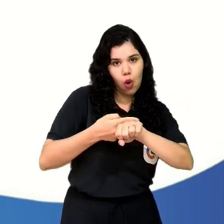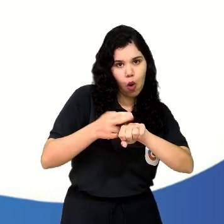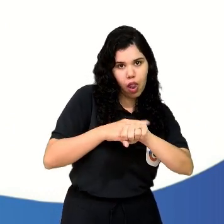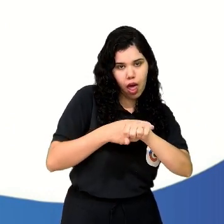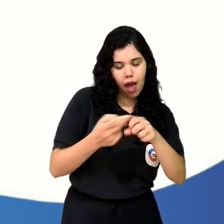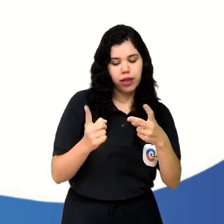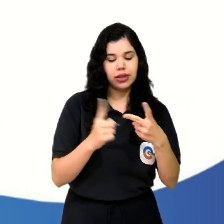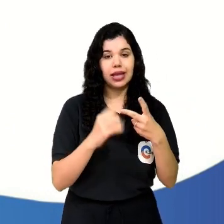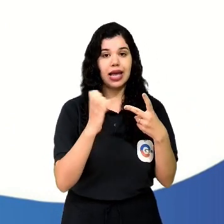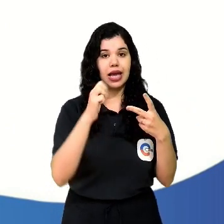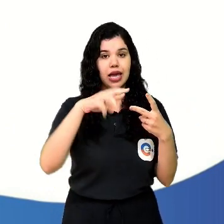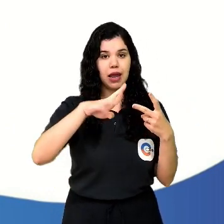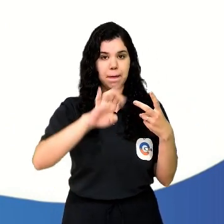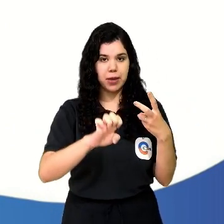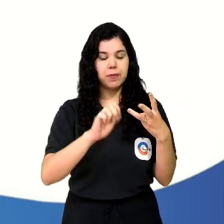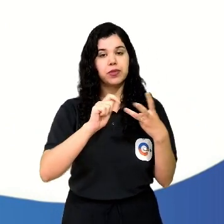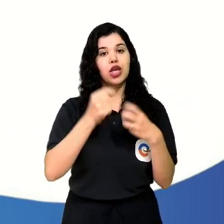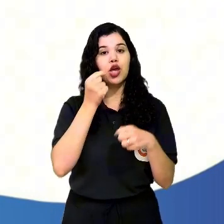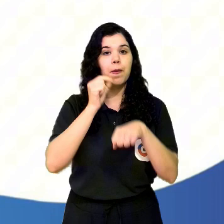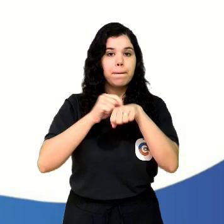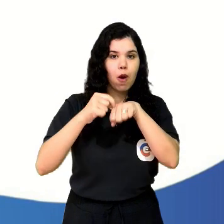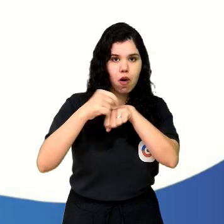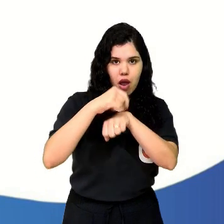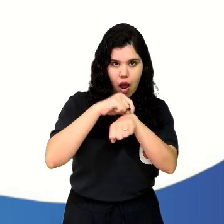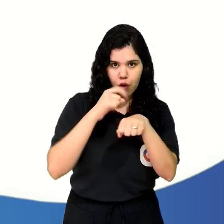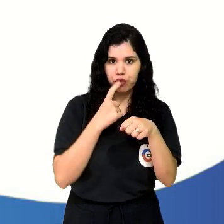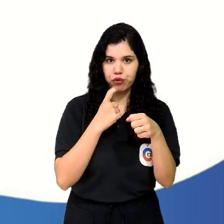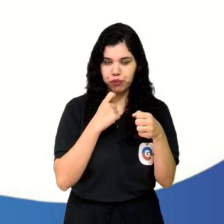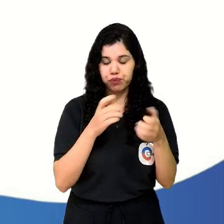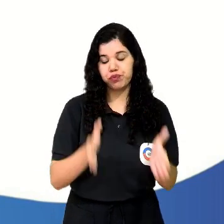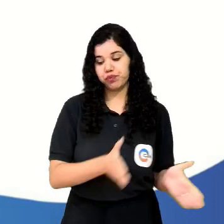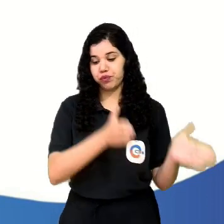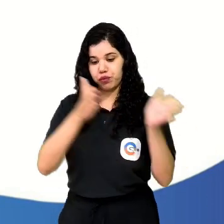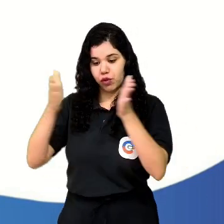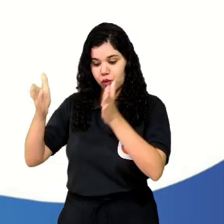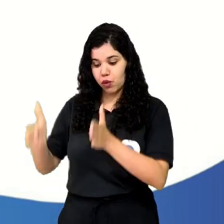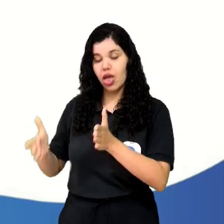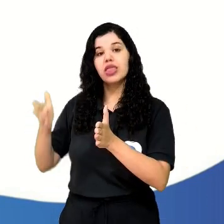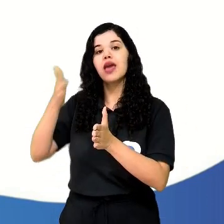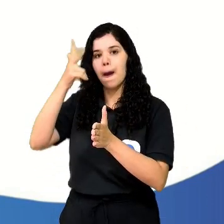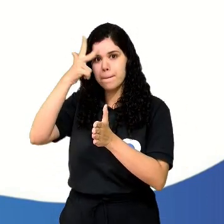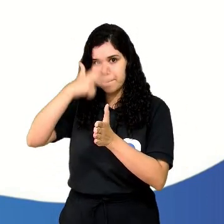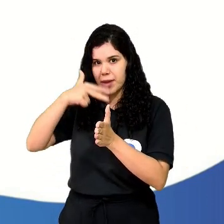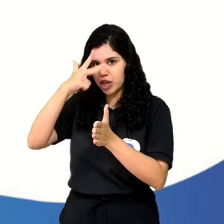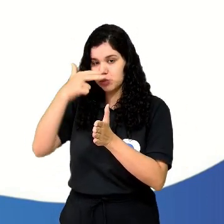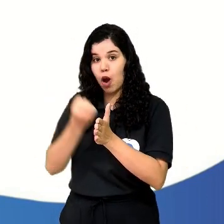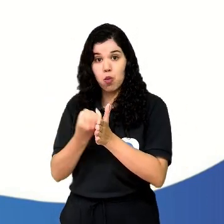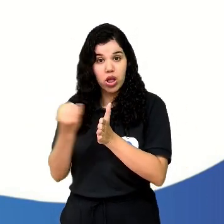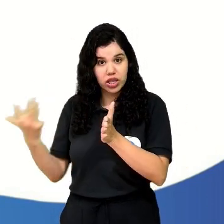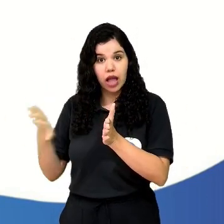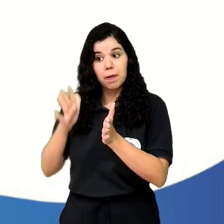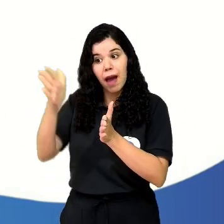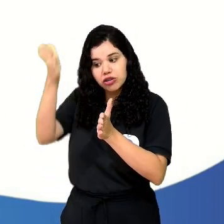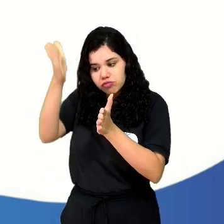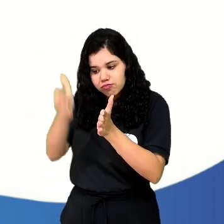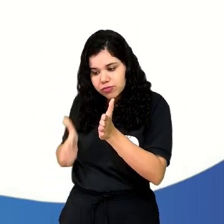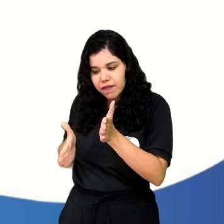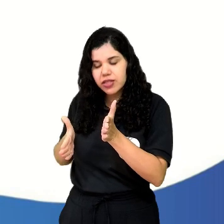chocolate, creme e morango. E o outro continha quantidades iguais de